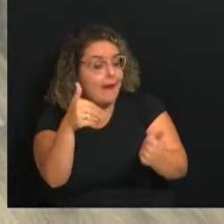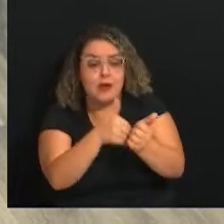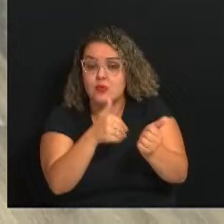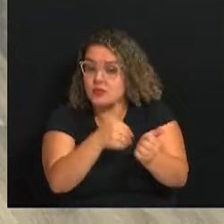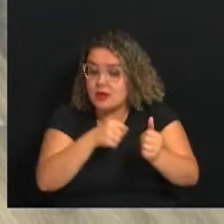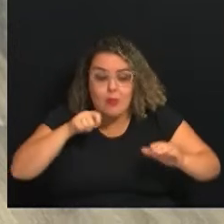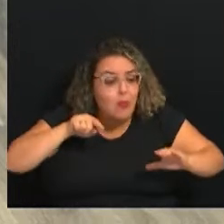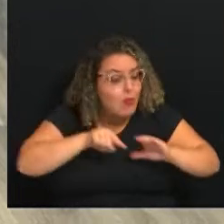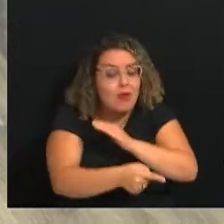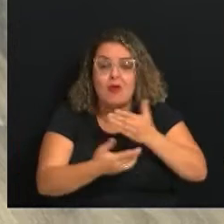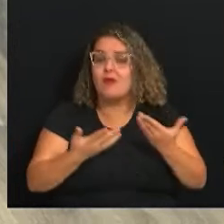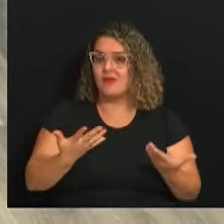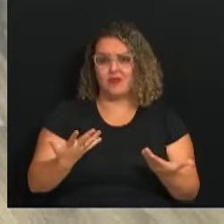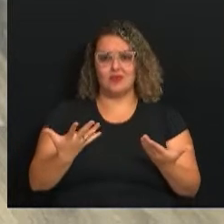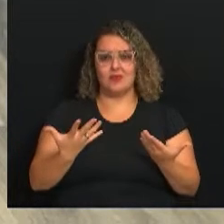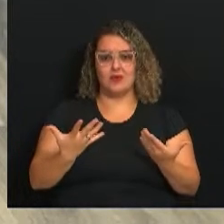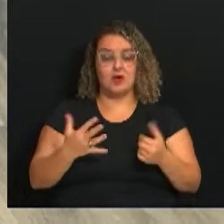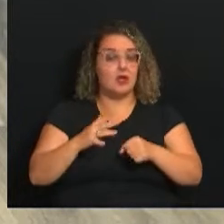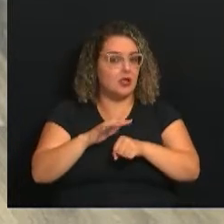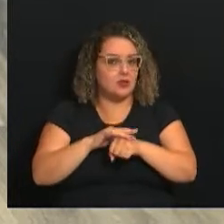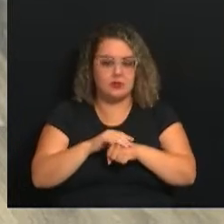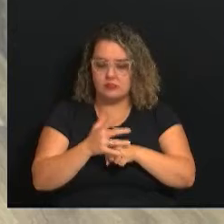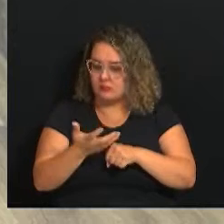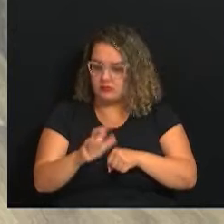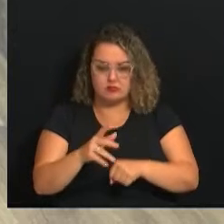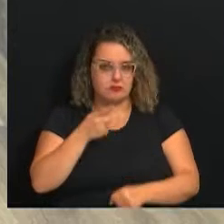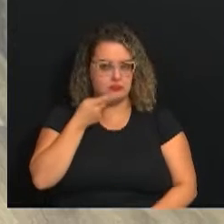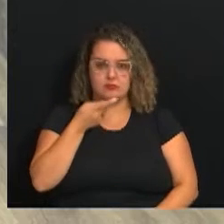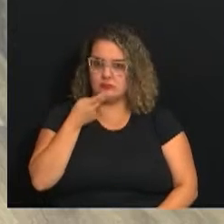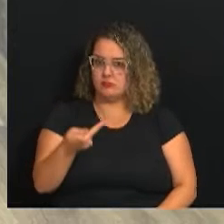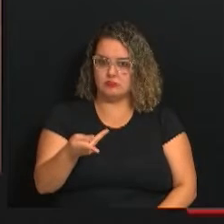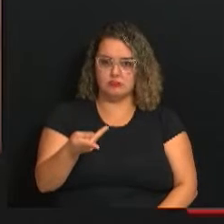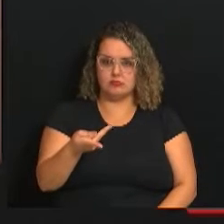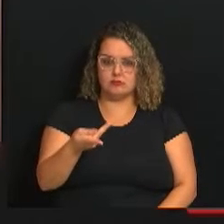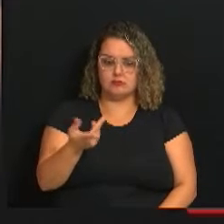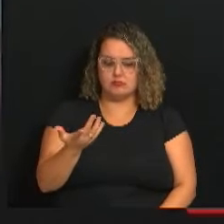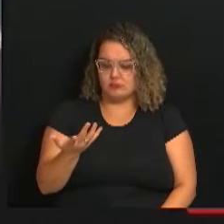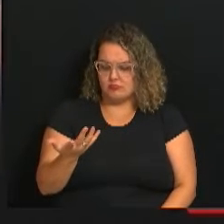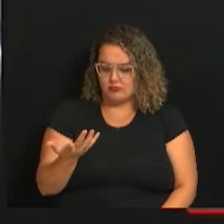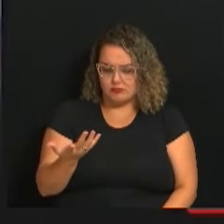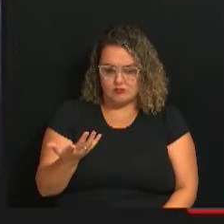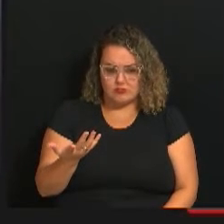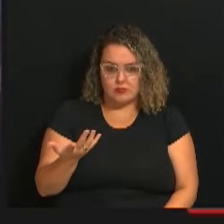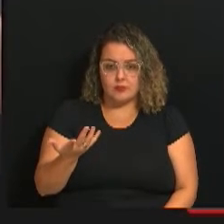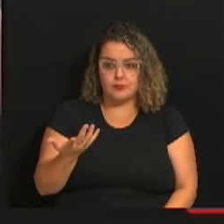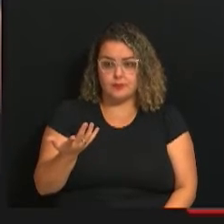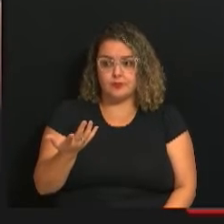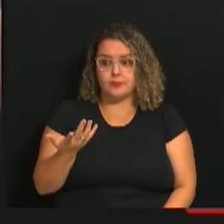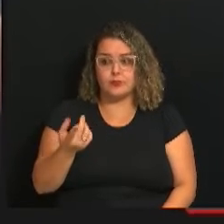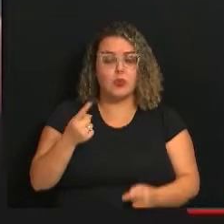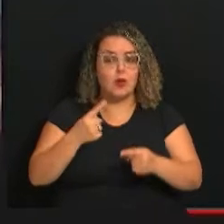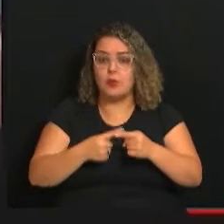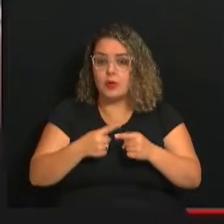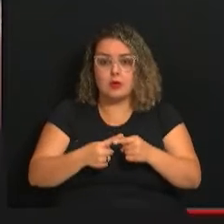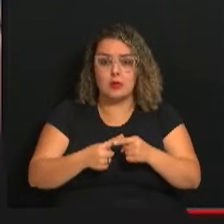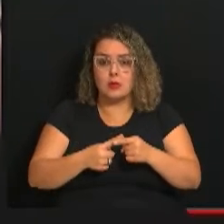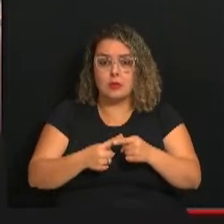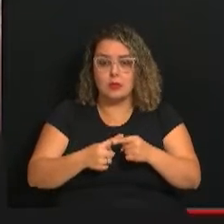transtorno bipolar porque me daria a oportunidade de falar sobre outros transtornos mentais,